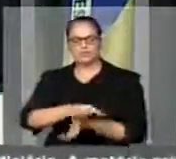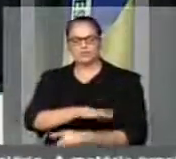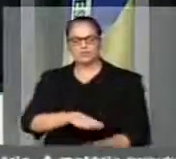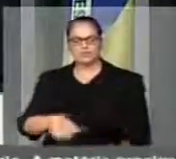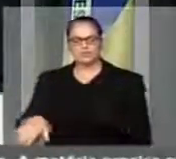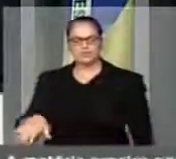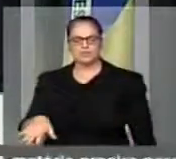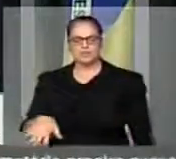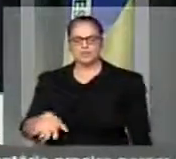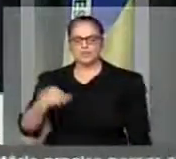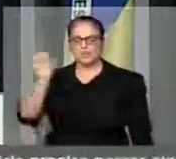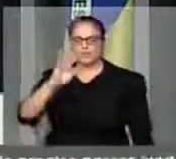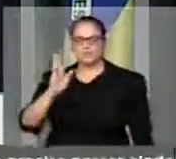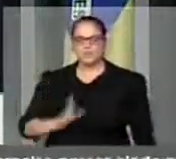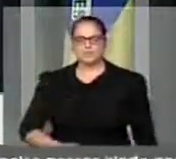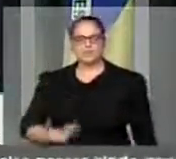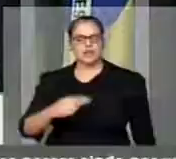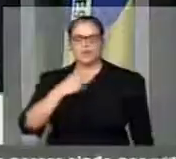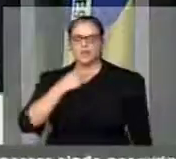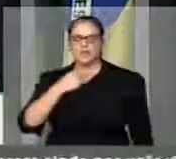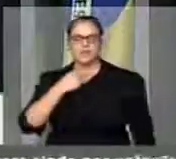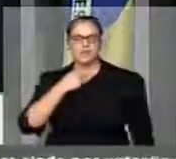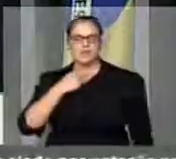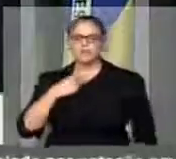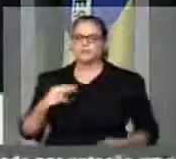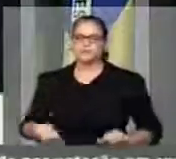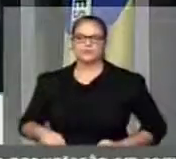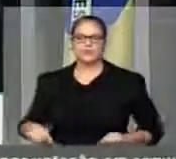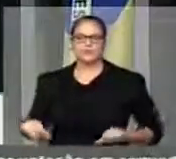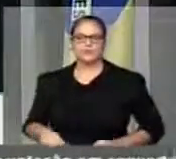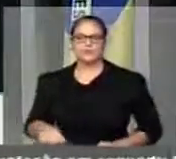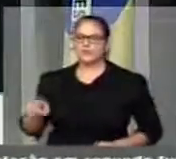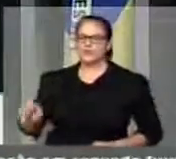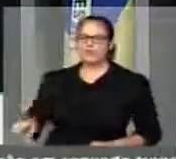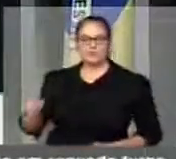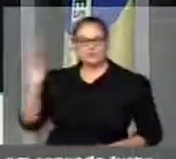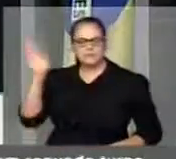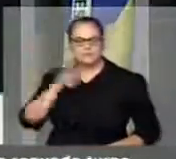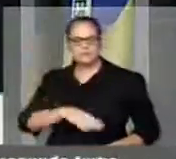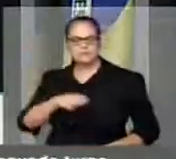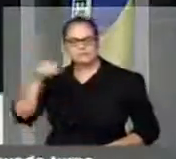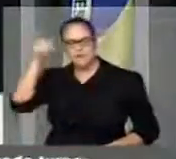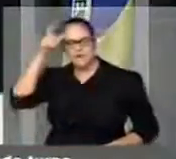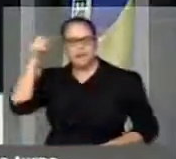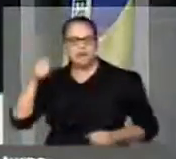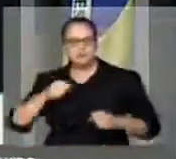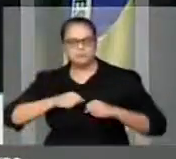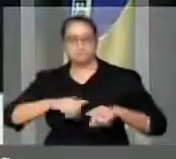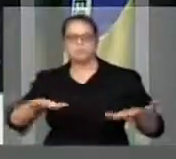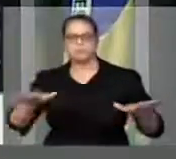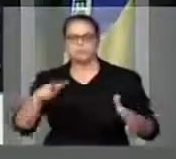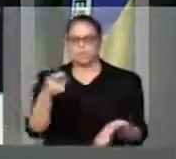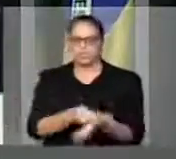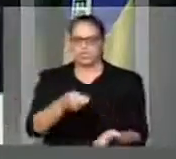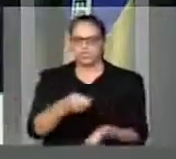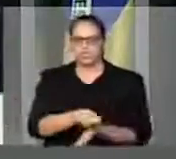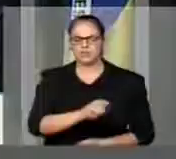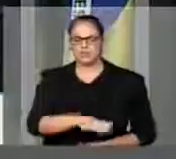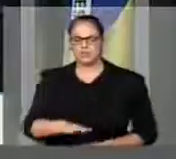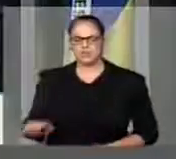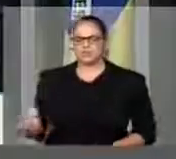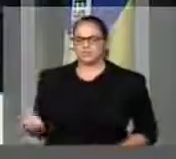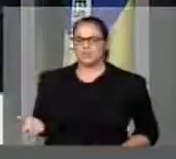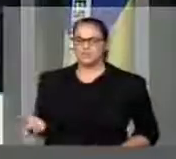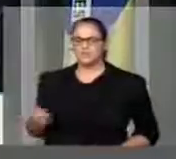nossas crianças. O Brasil não pode sofrer esta ação satânica que quer introduzir nas nossas